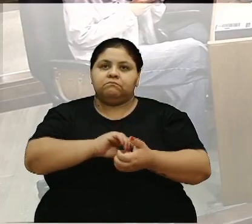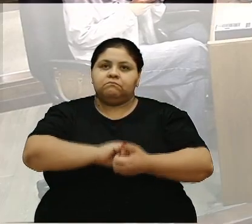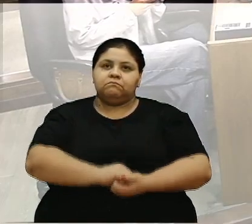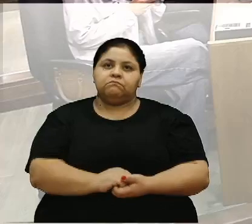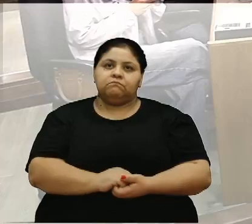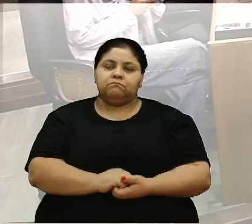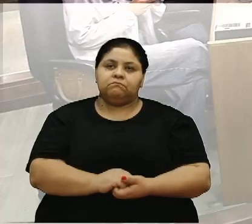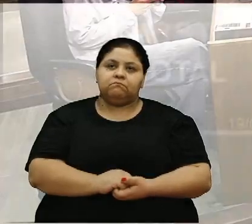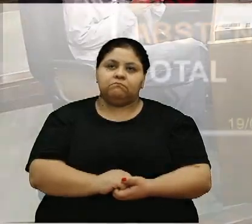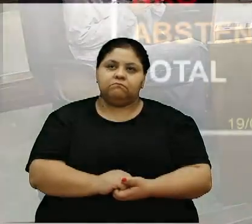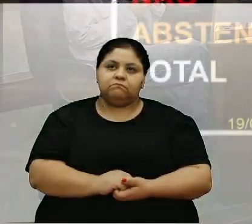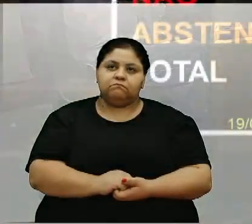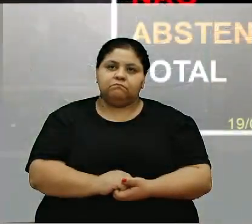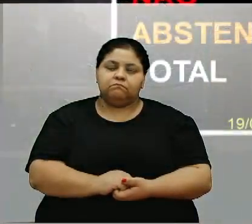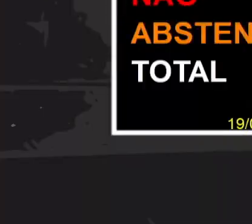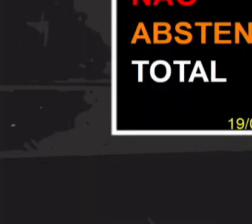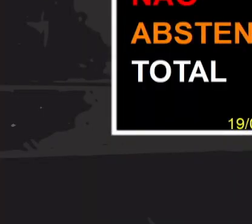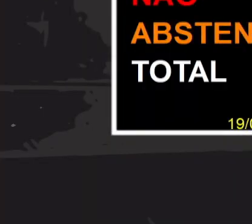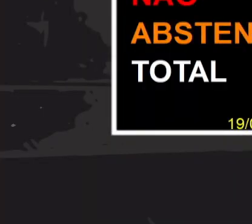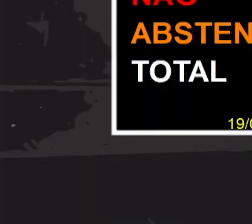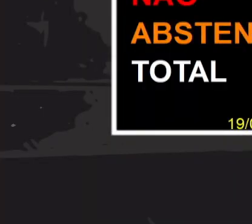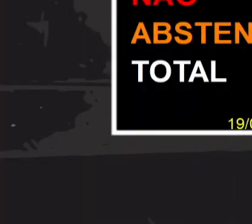votos.